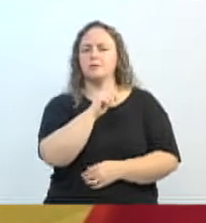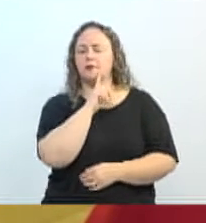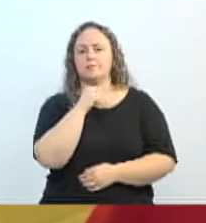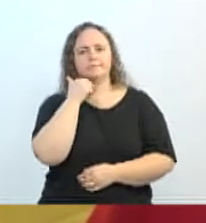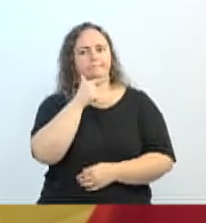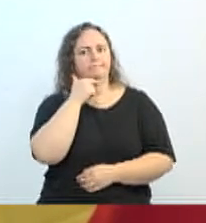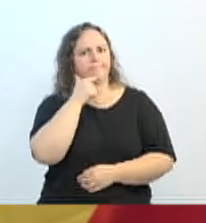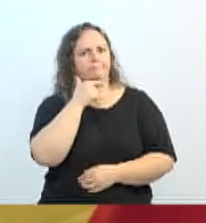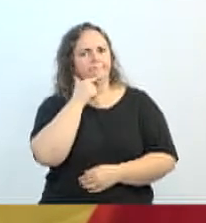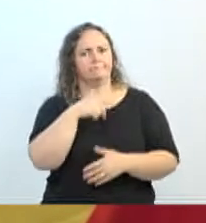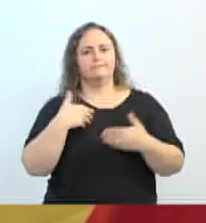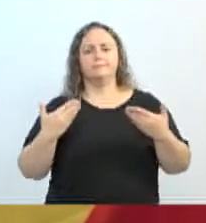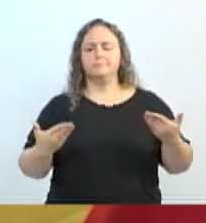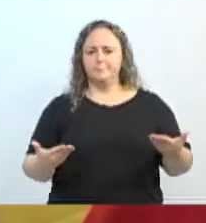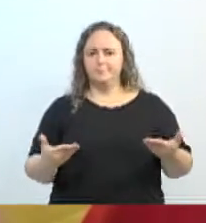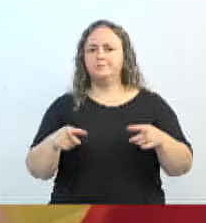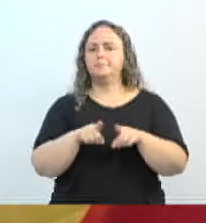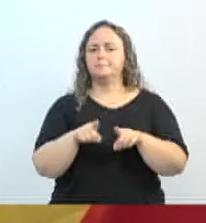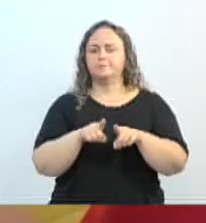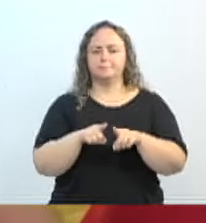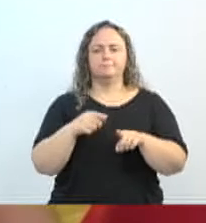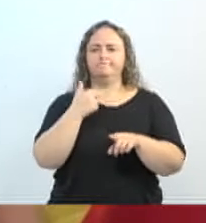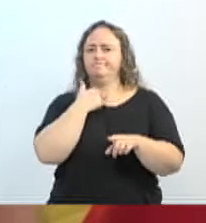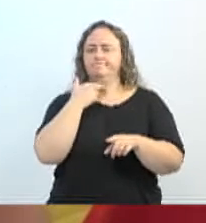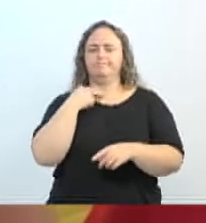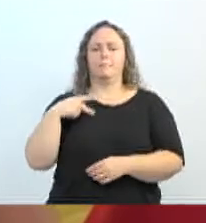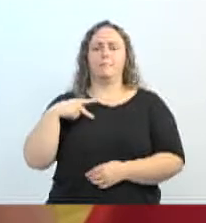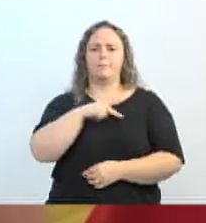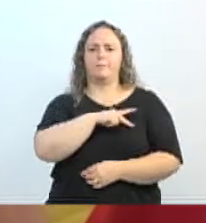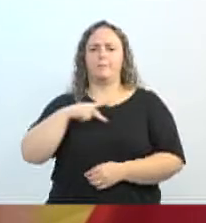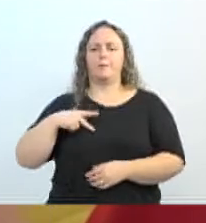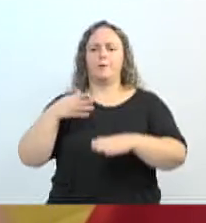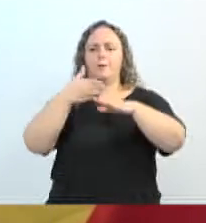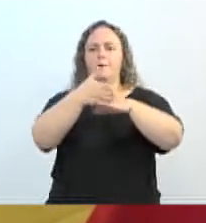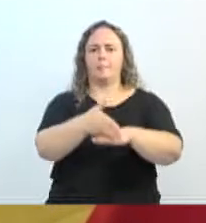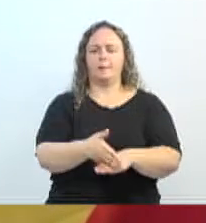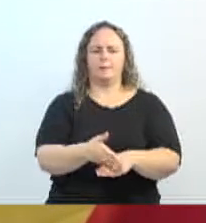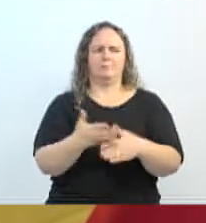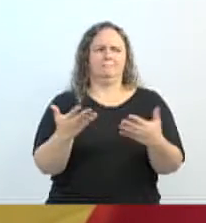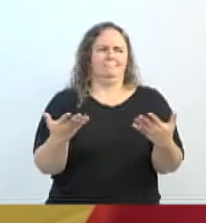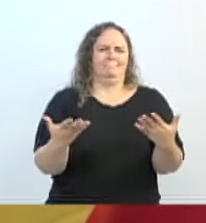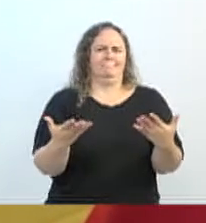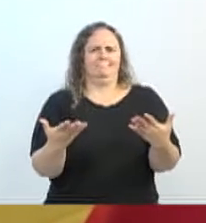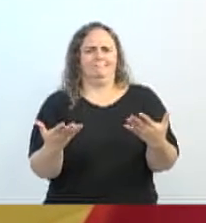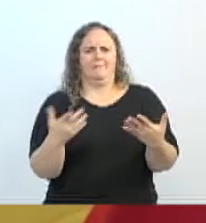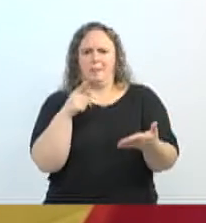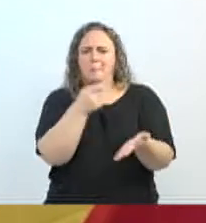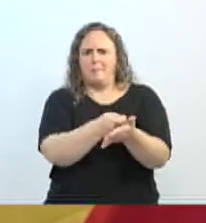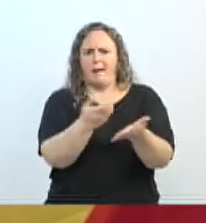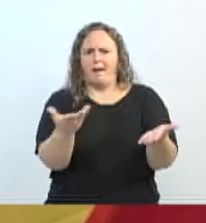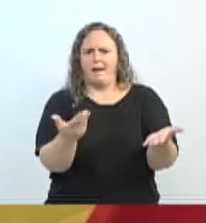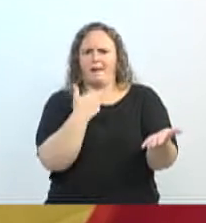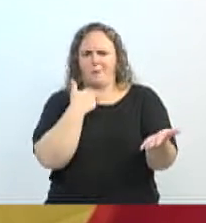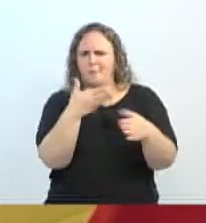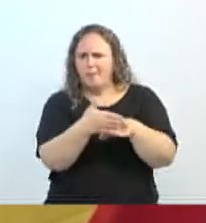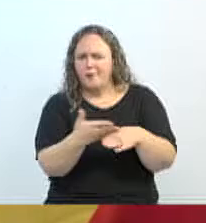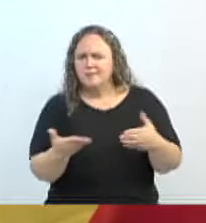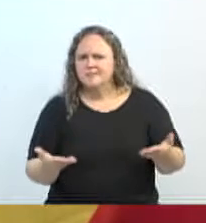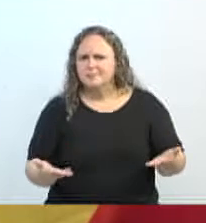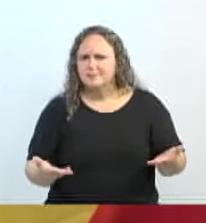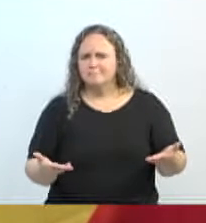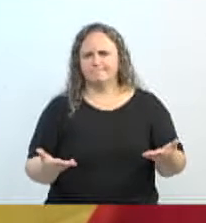outros serviços públicos também não vão ser oferecidos a ela. Uma pessoa que paga pelo serviço público não vai poder recebê-los. Essa é uma ala que eu